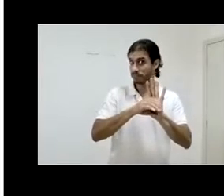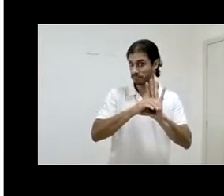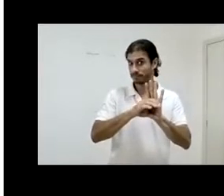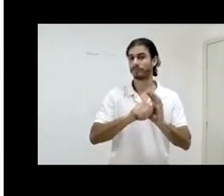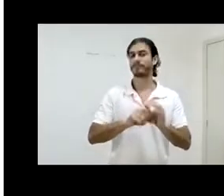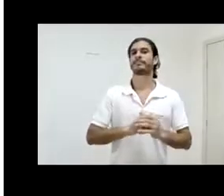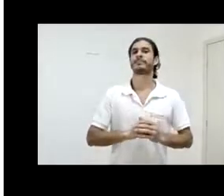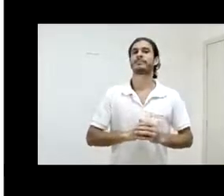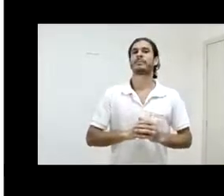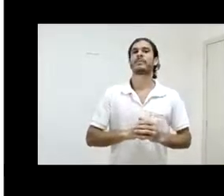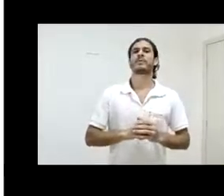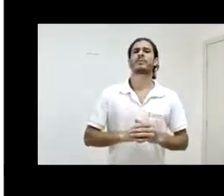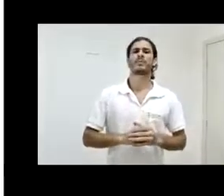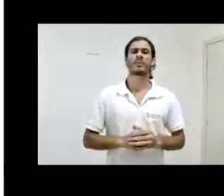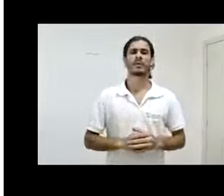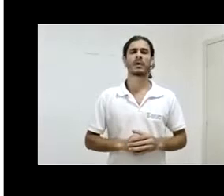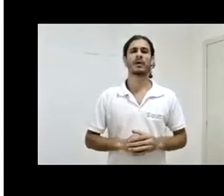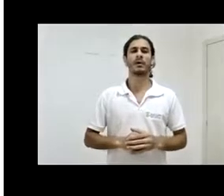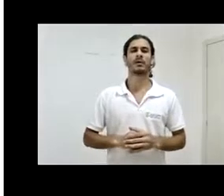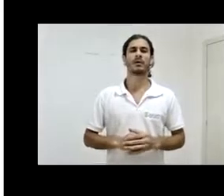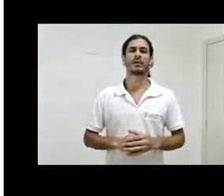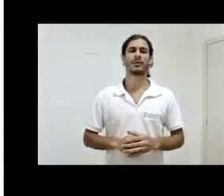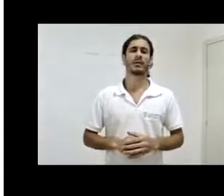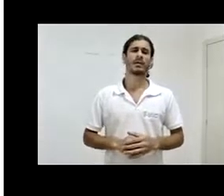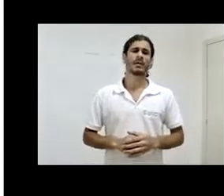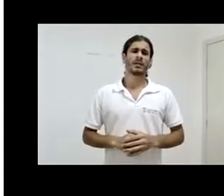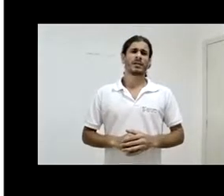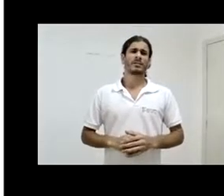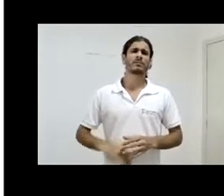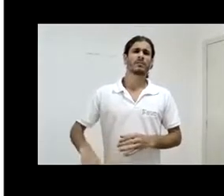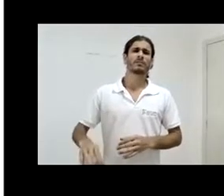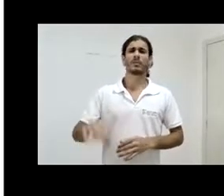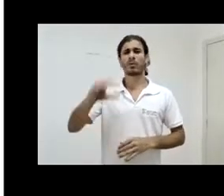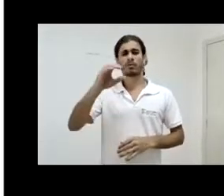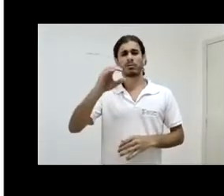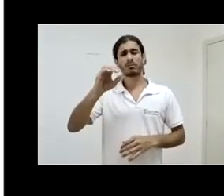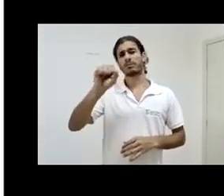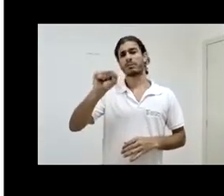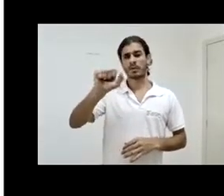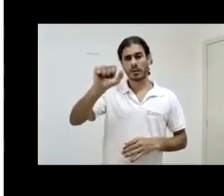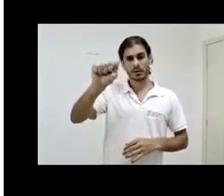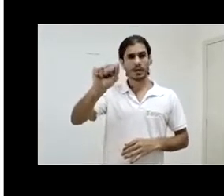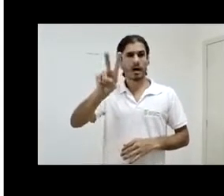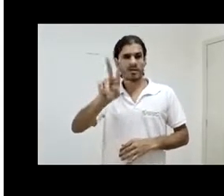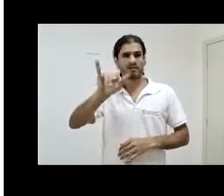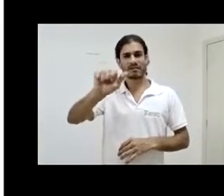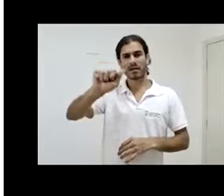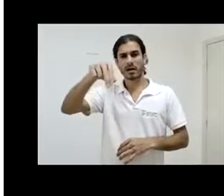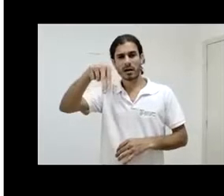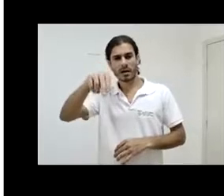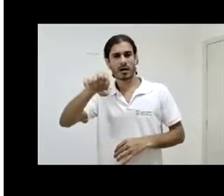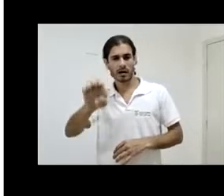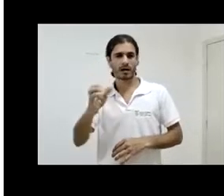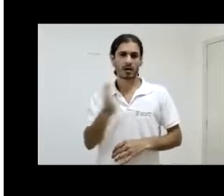Quenzi, Ramos, Saviani e outros, e as contribuições deles em relação à formação integral e unilateral